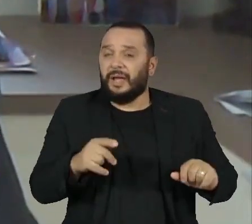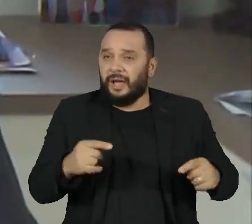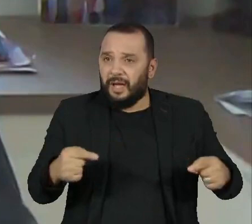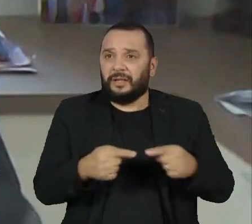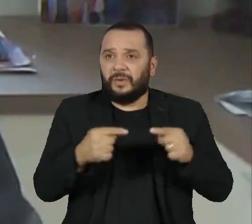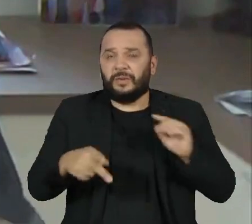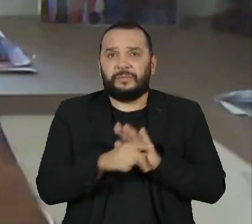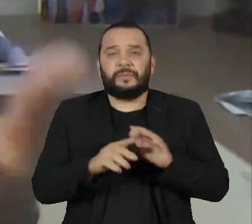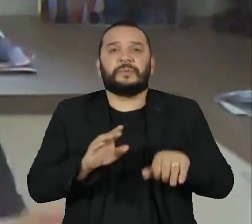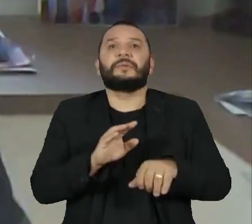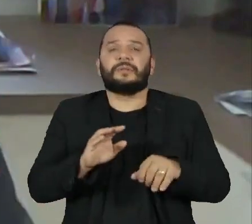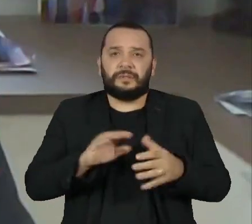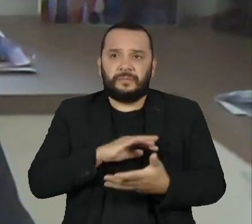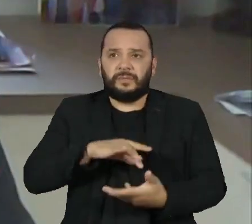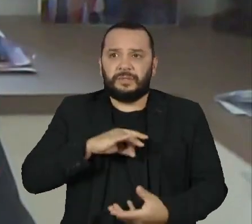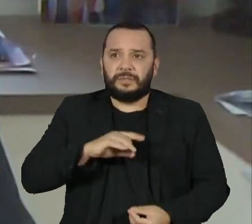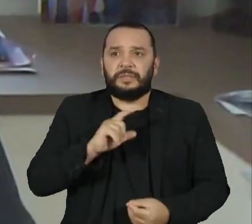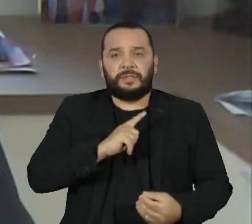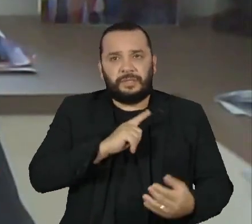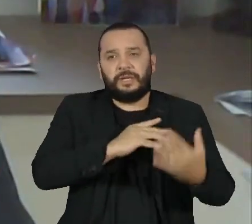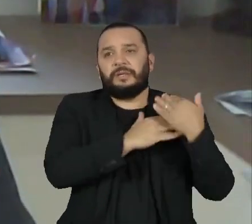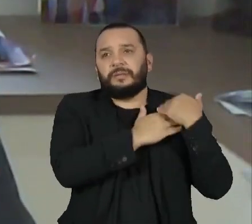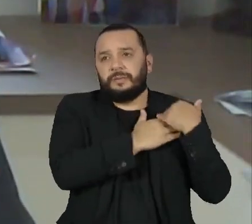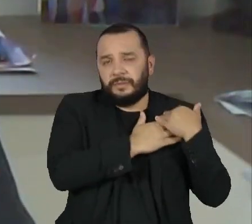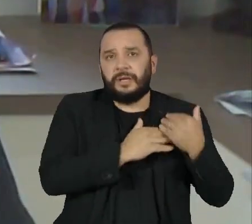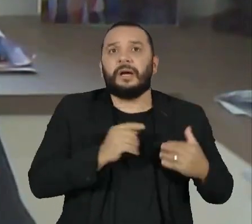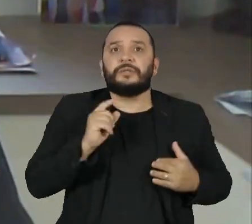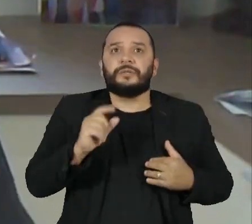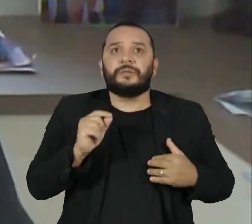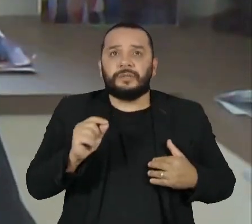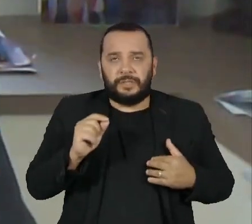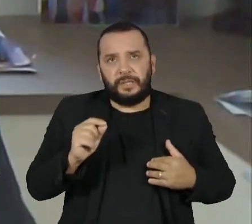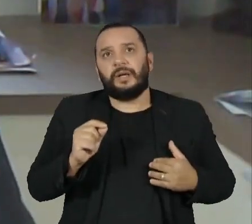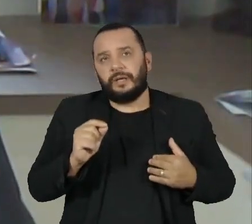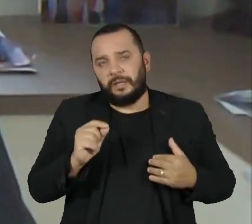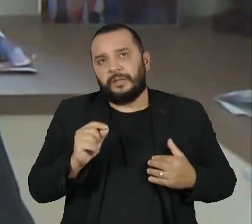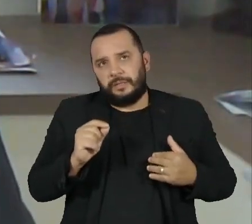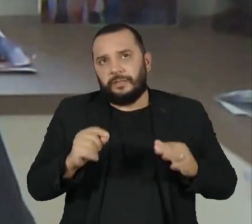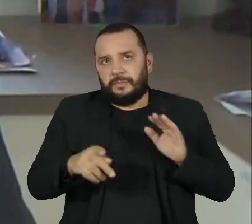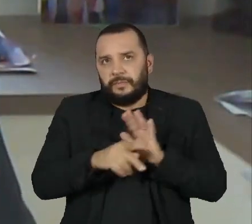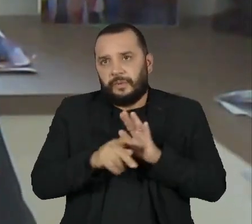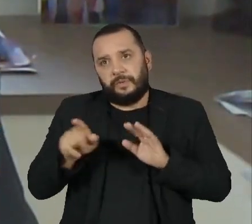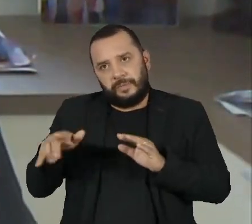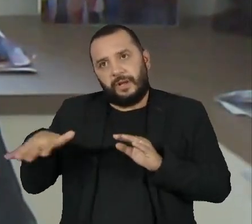para a democracia, o regime da responsabilização a posteriori, notadamente pelo Judiciário.